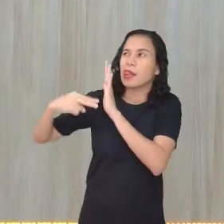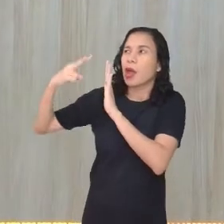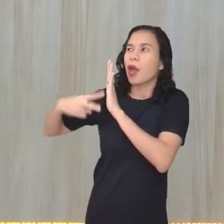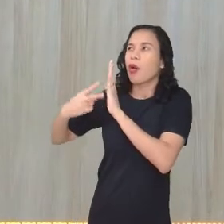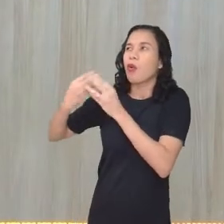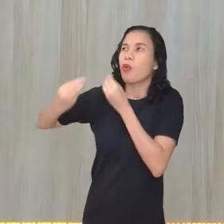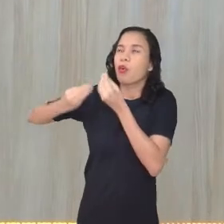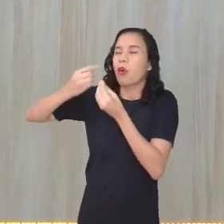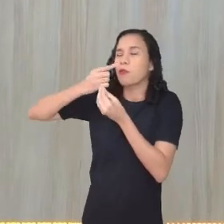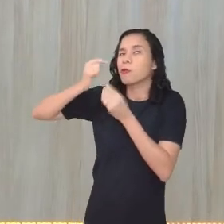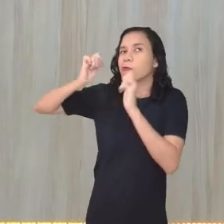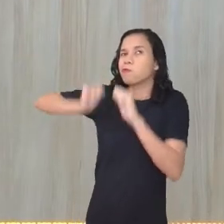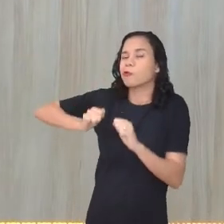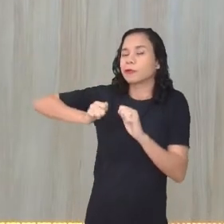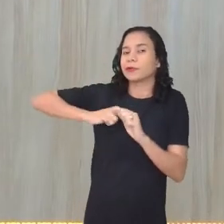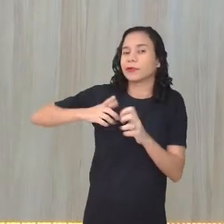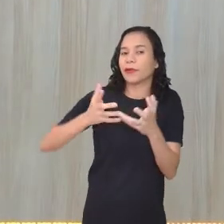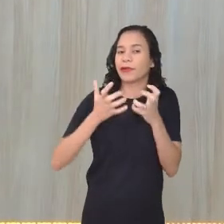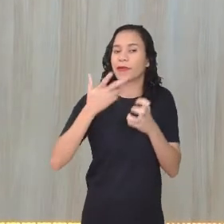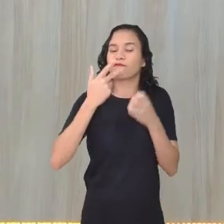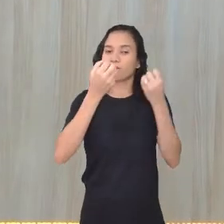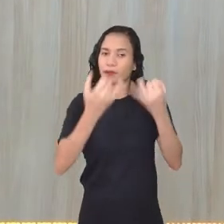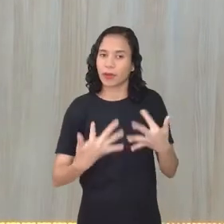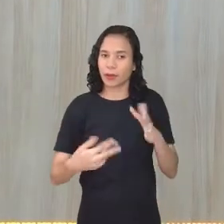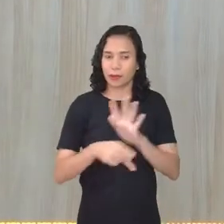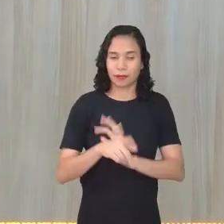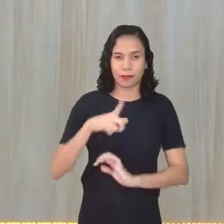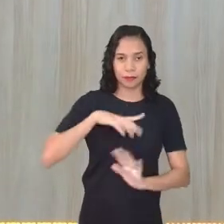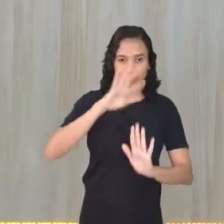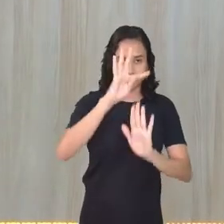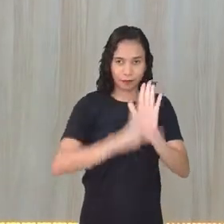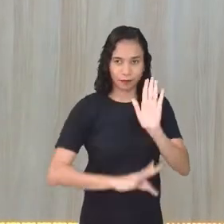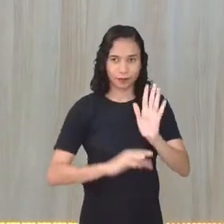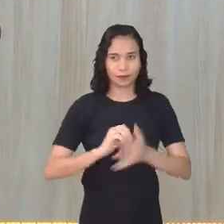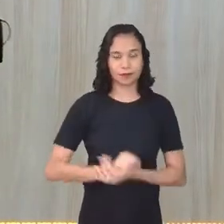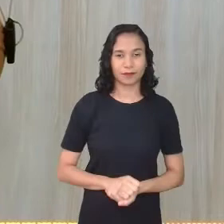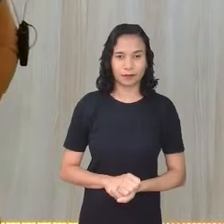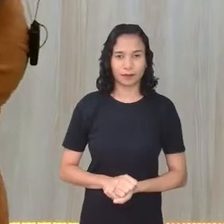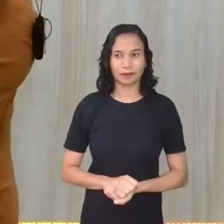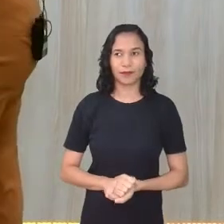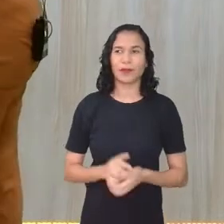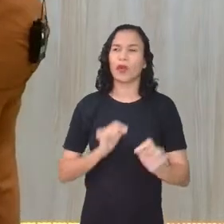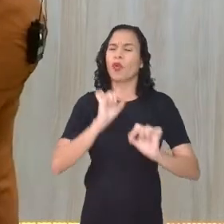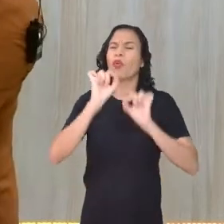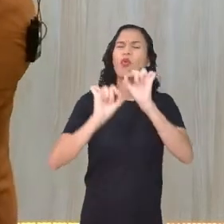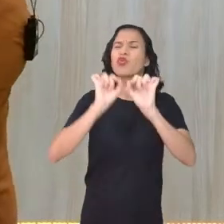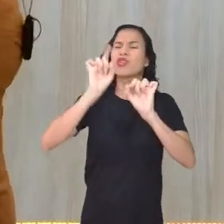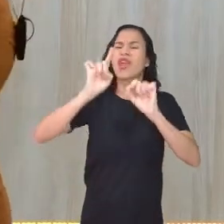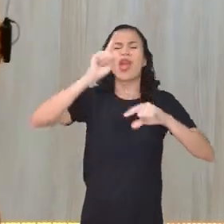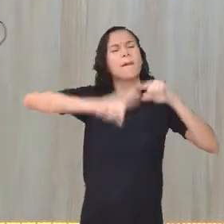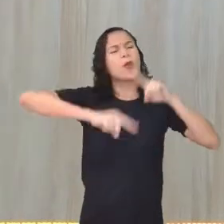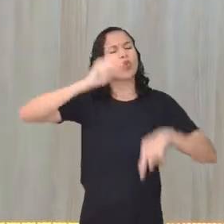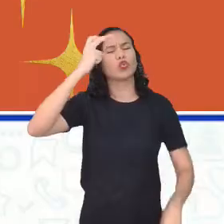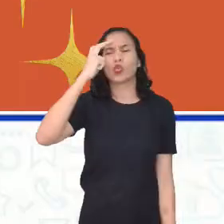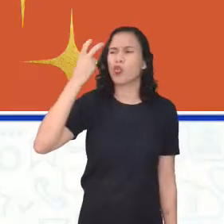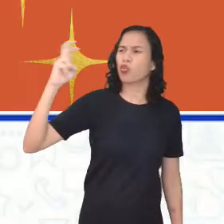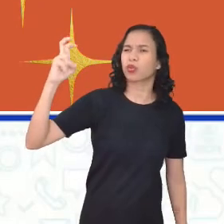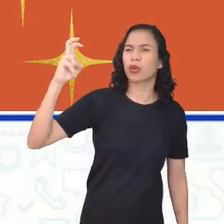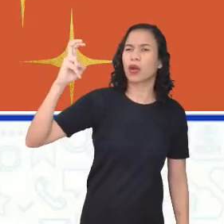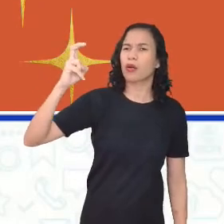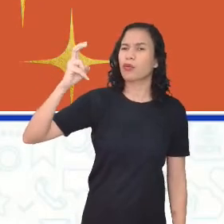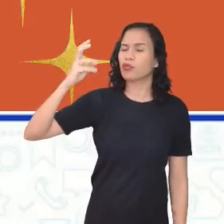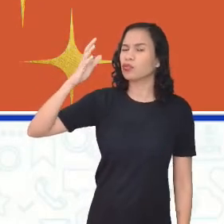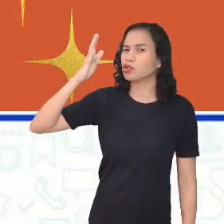que é que possivelmente ele queria dizer quando escreveu tal texto. E o que é um produto cultural? Você já parou